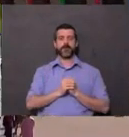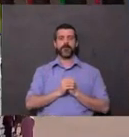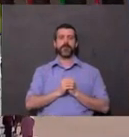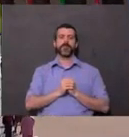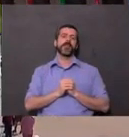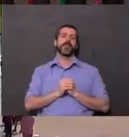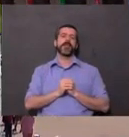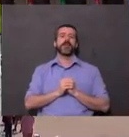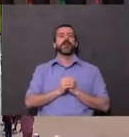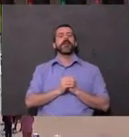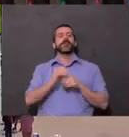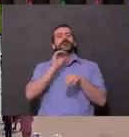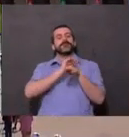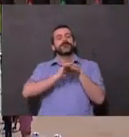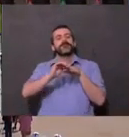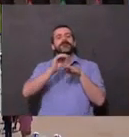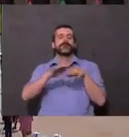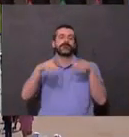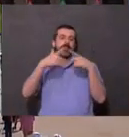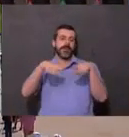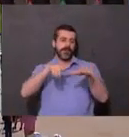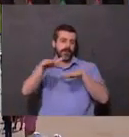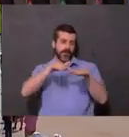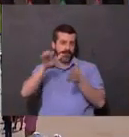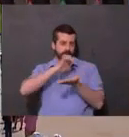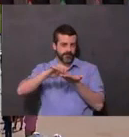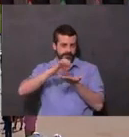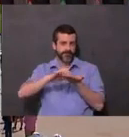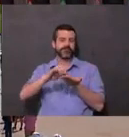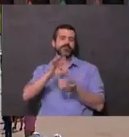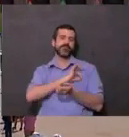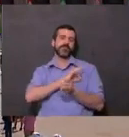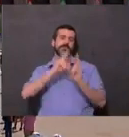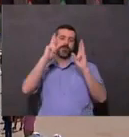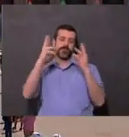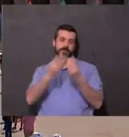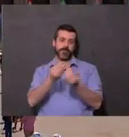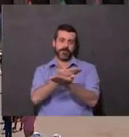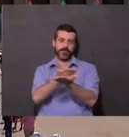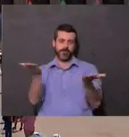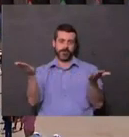Cari pellegrini di lingua italiana, il Signore sia con voi.